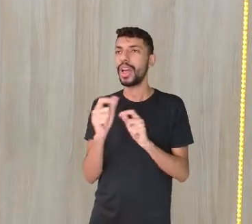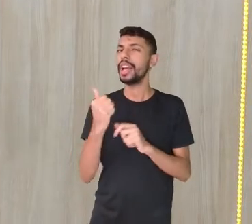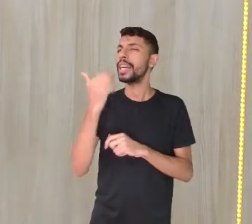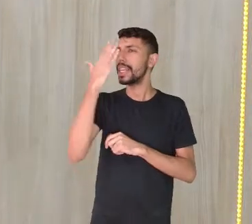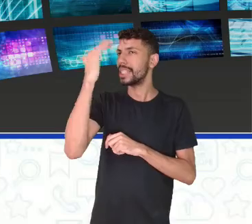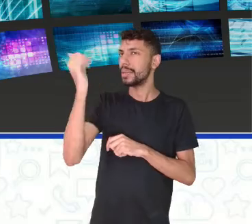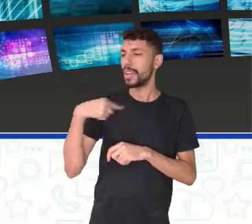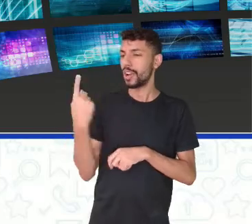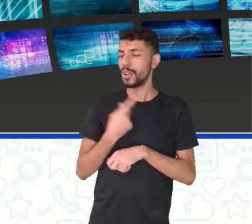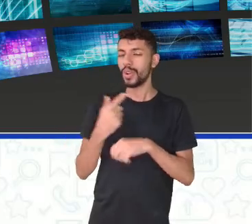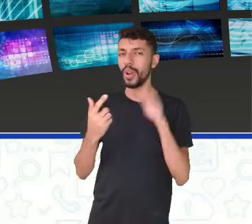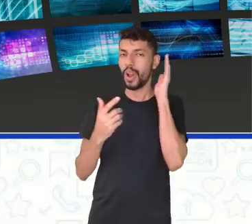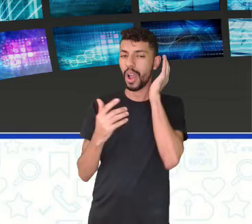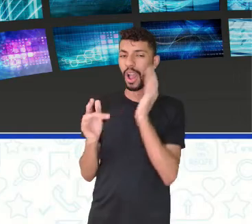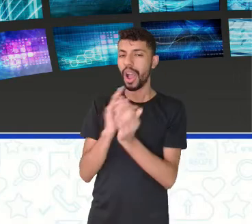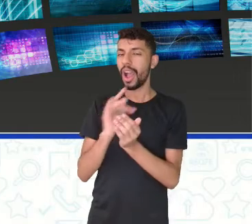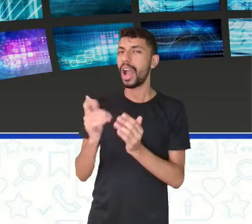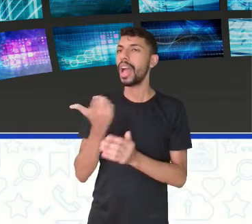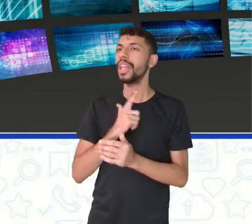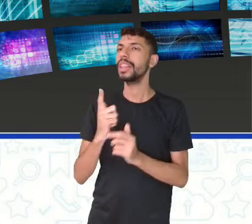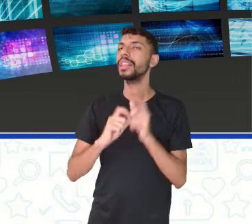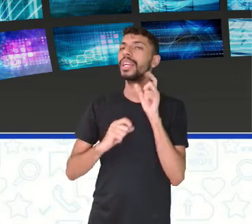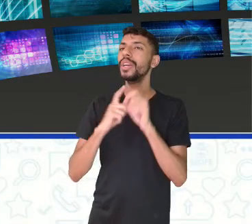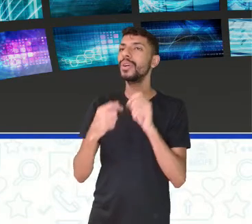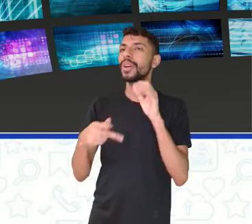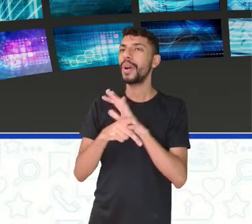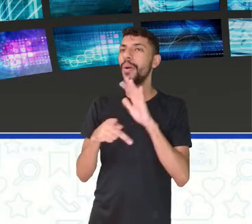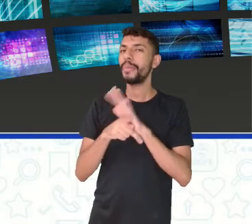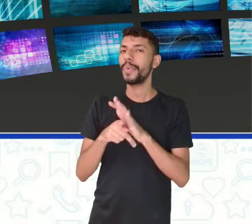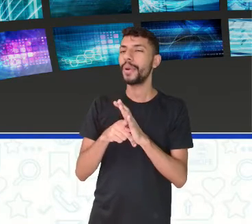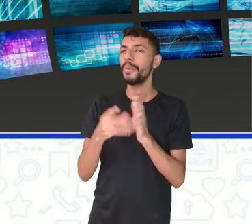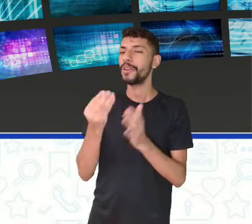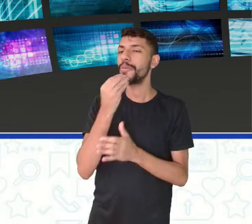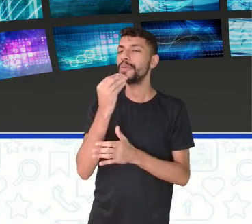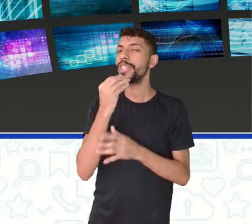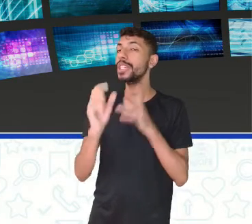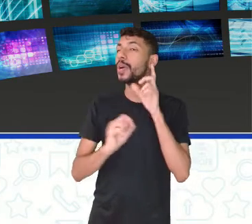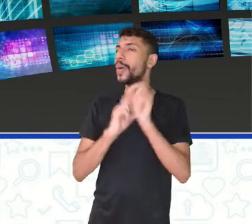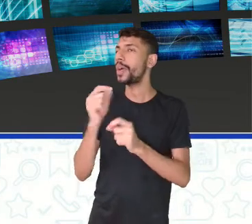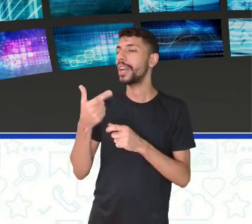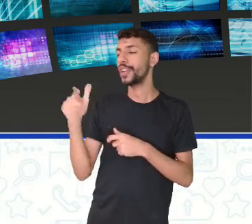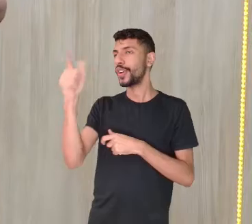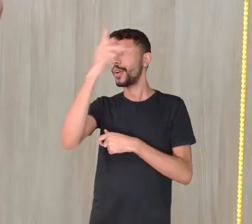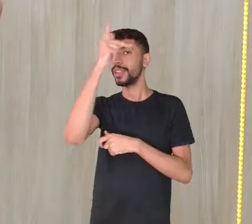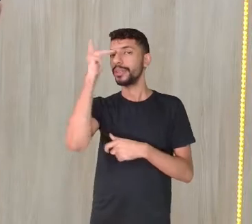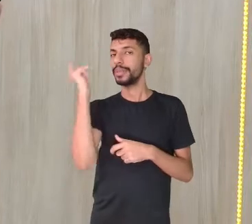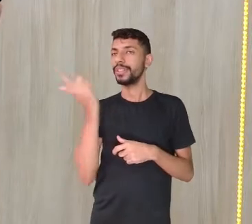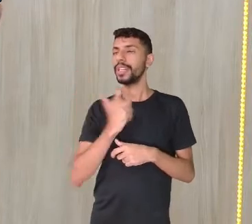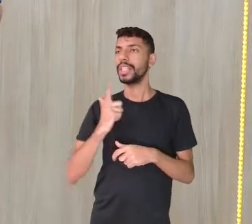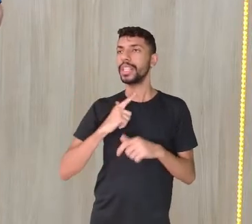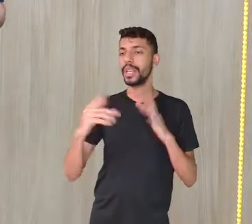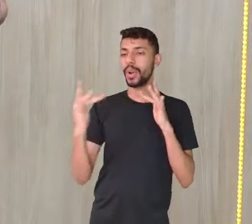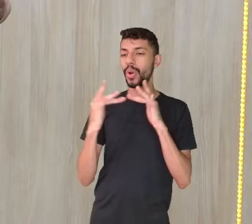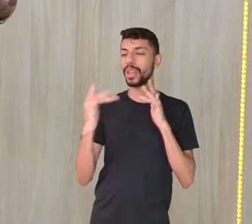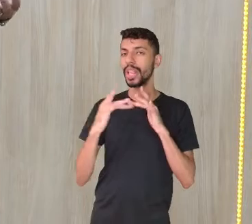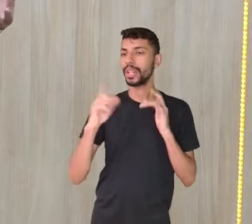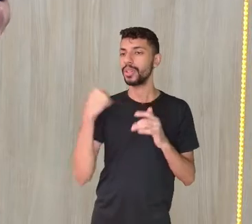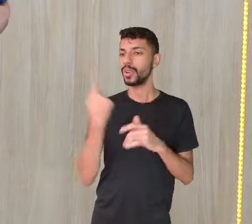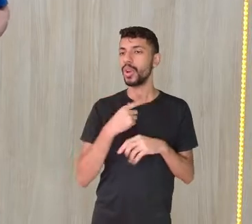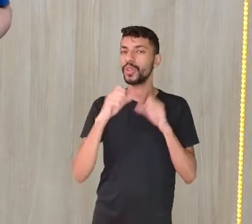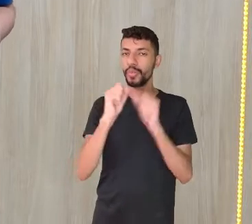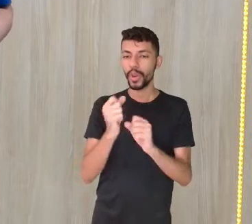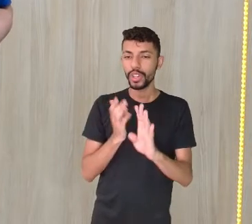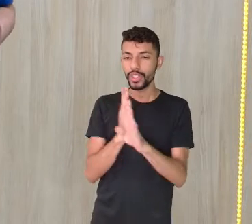que no nosso celular existe um localzinho que outras pessoas que têm o nosso contato podem descobrir onde